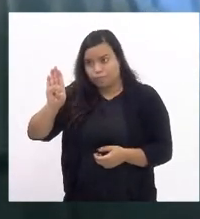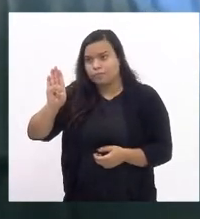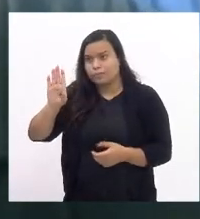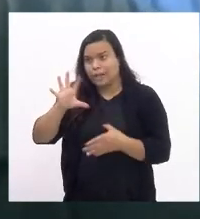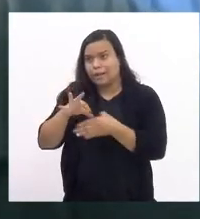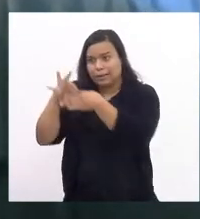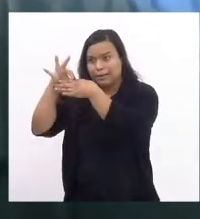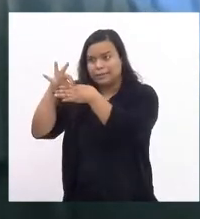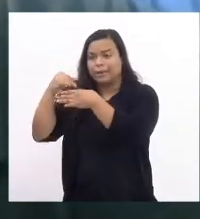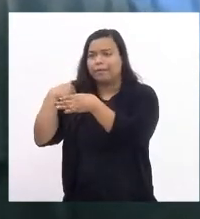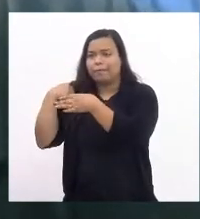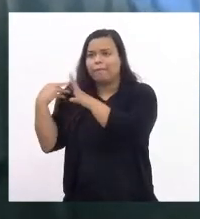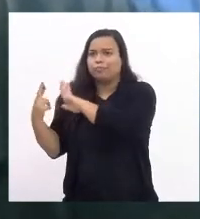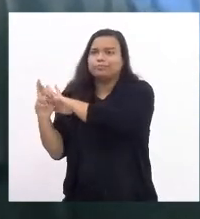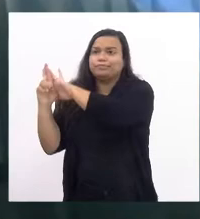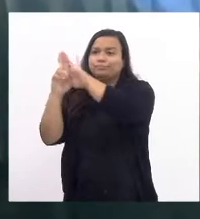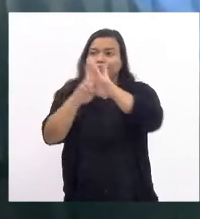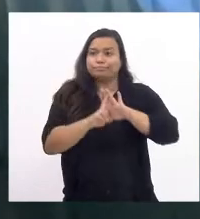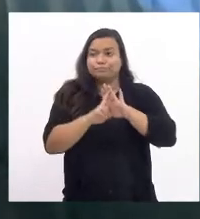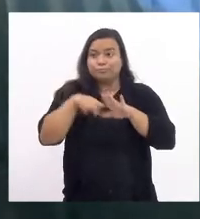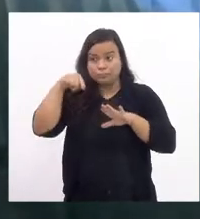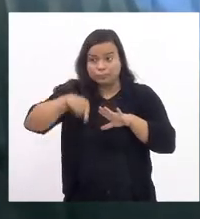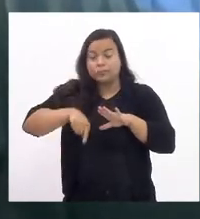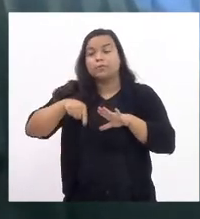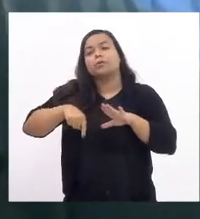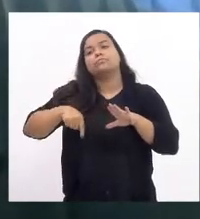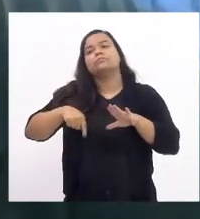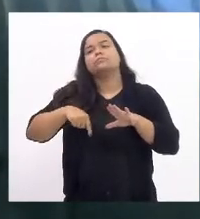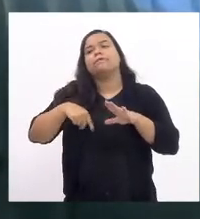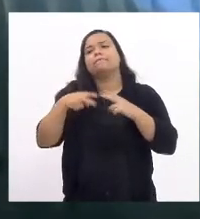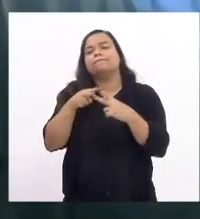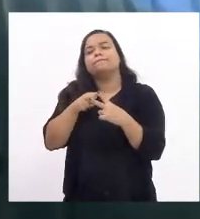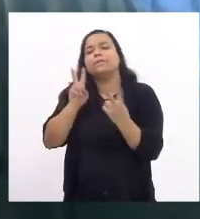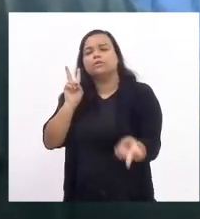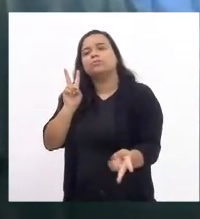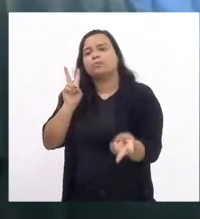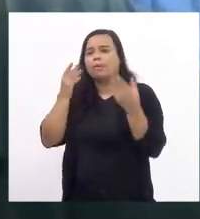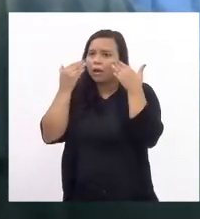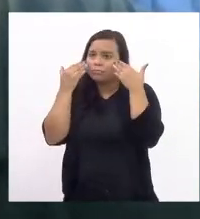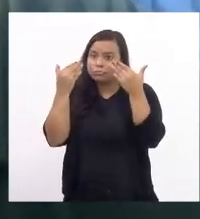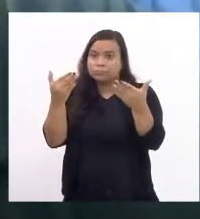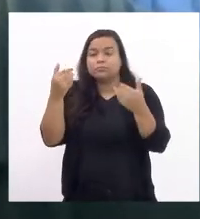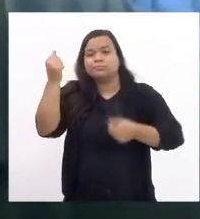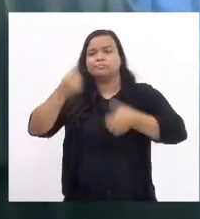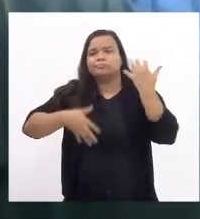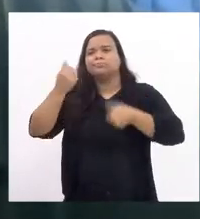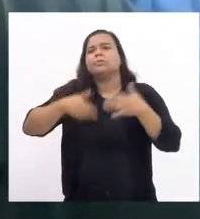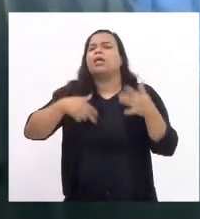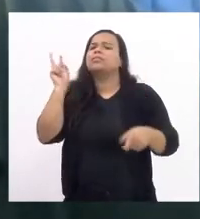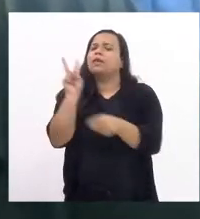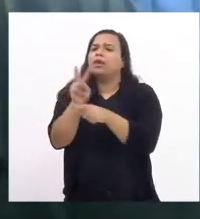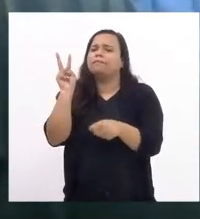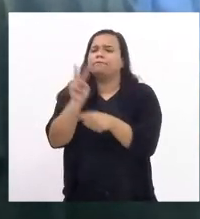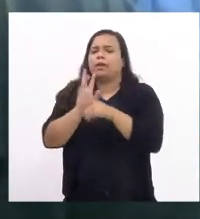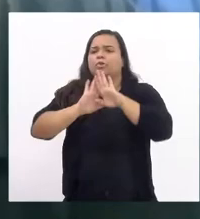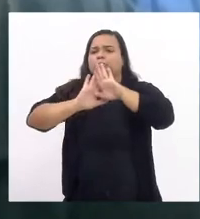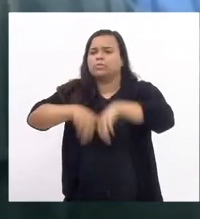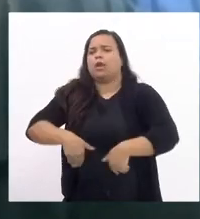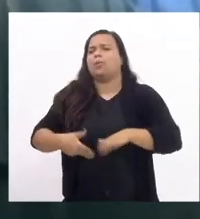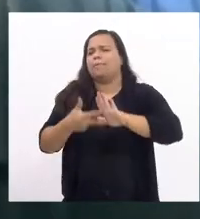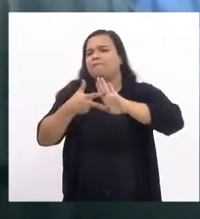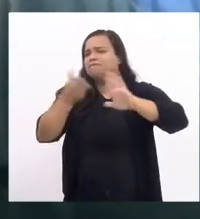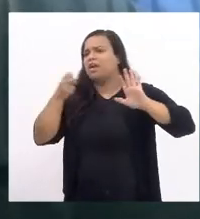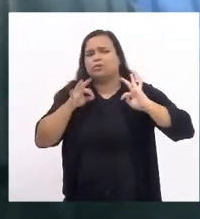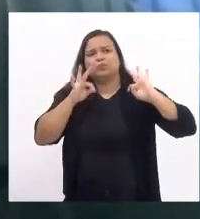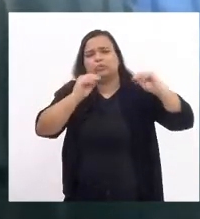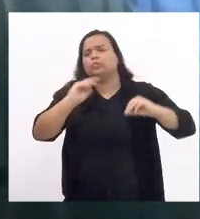venho aqui a essa tribuna virtual defender a derrubada de todos os vetos que nós